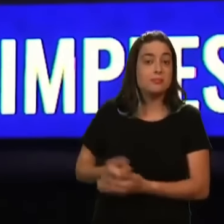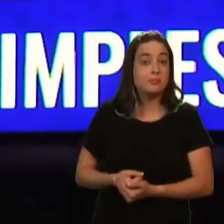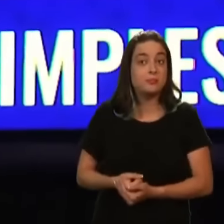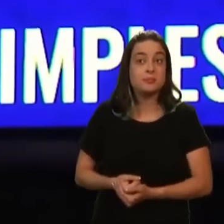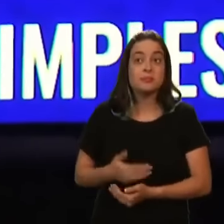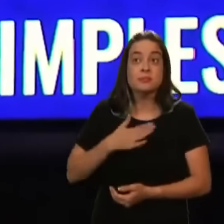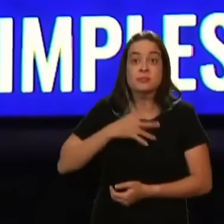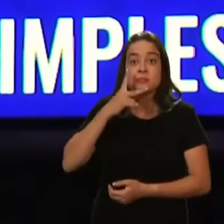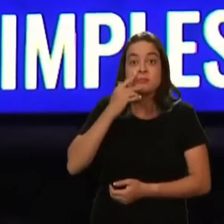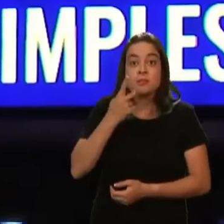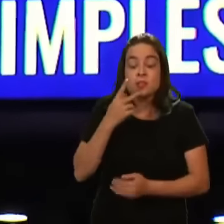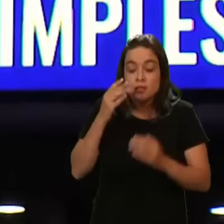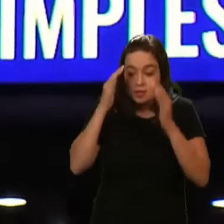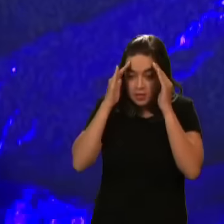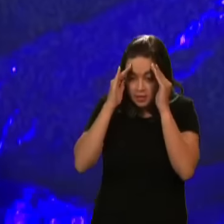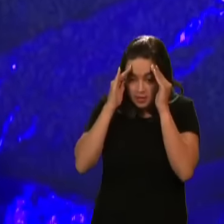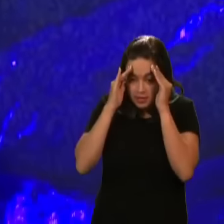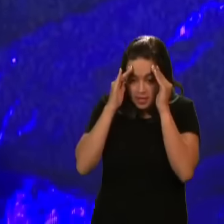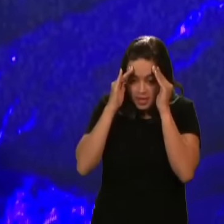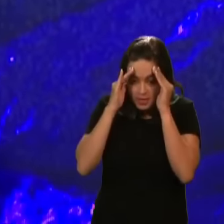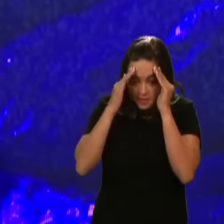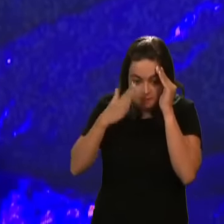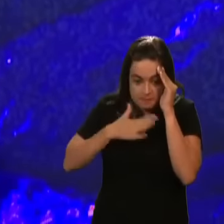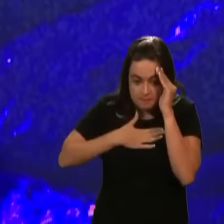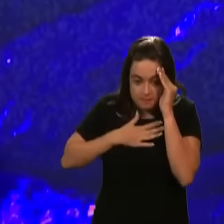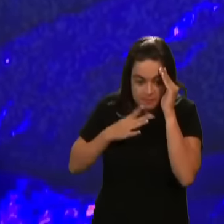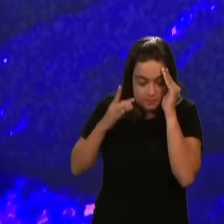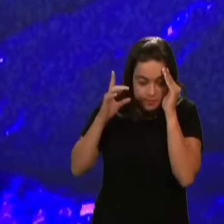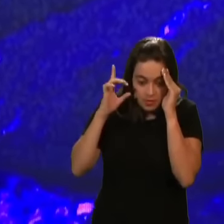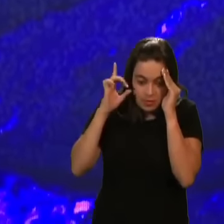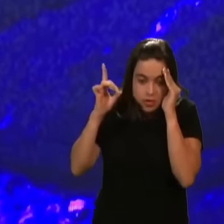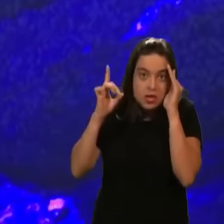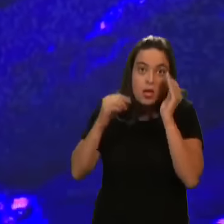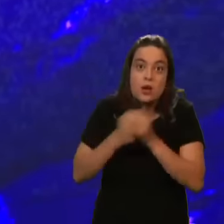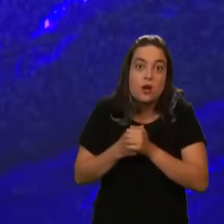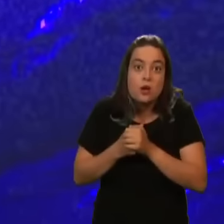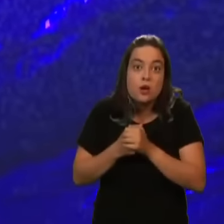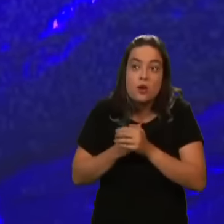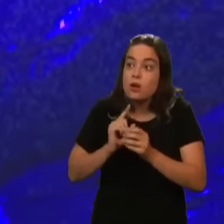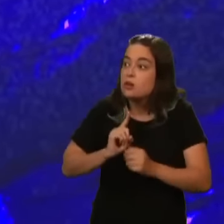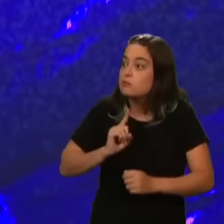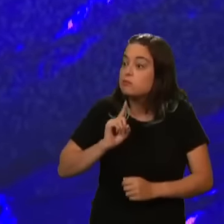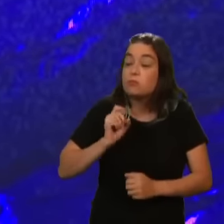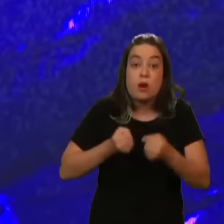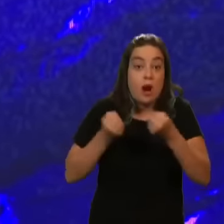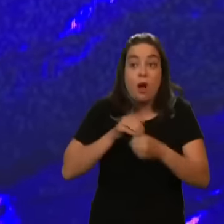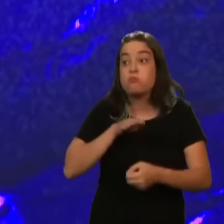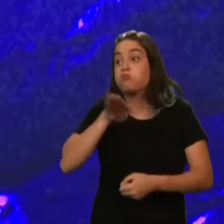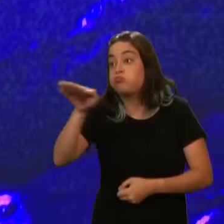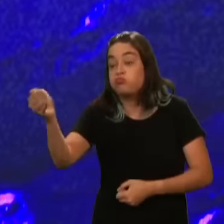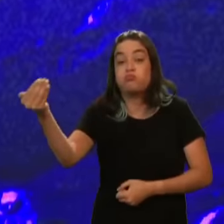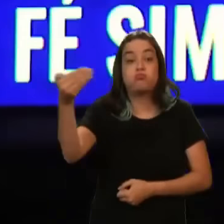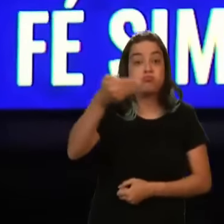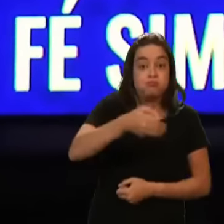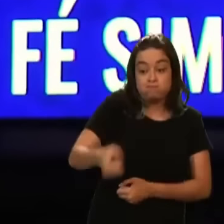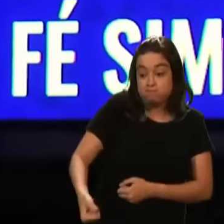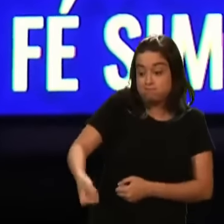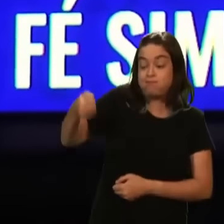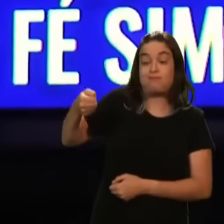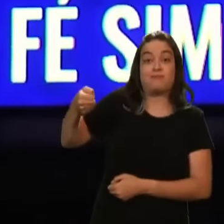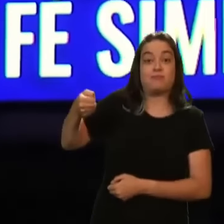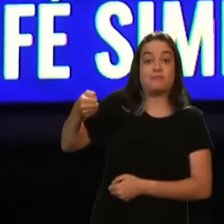Meu pai desceu e falou: minha filha, você foi e voltou com... É assim que está muitos de